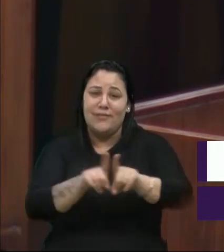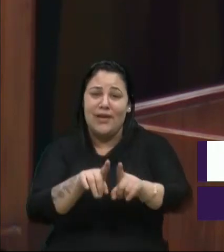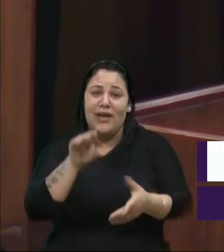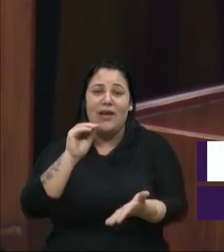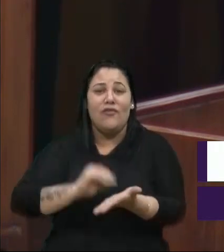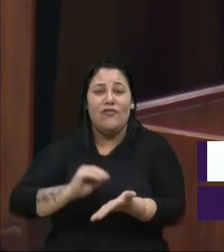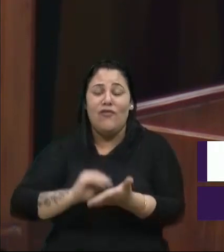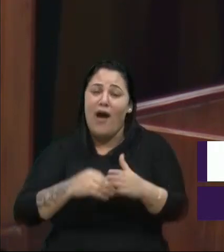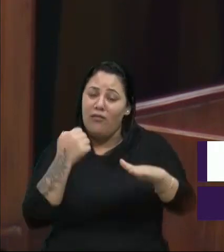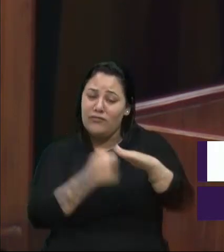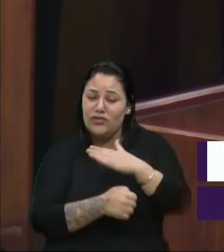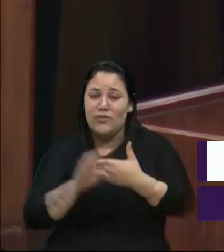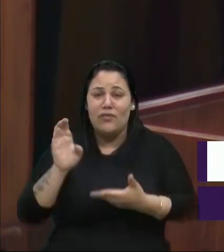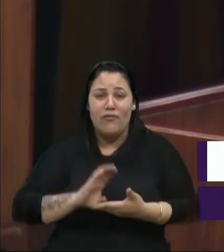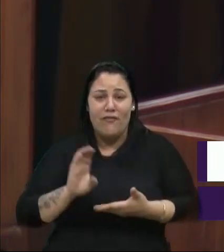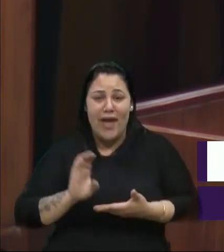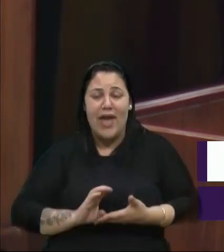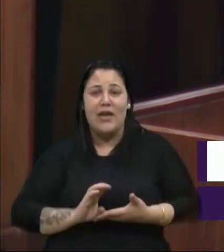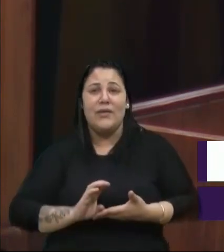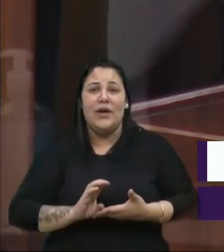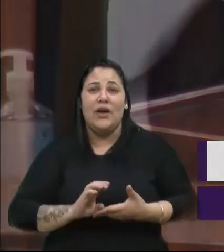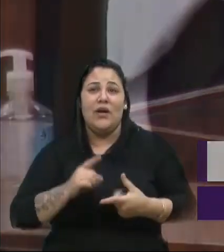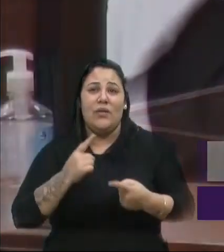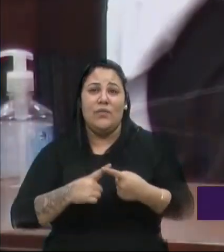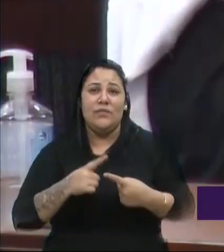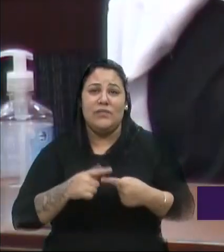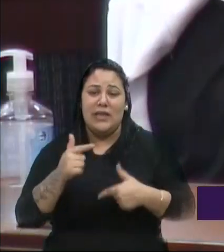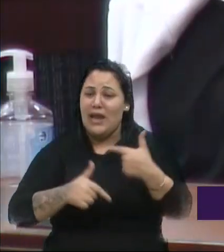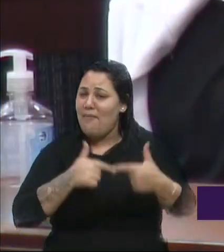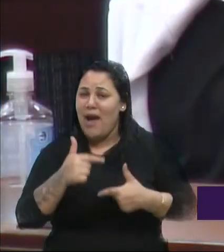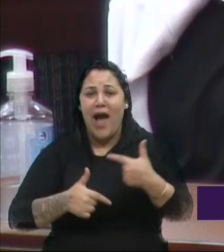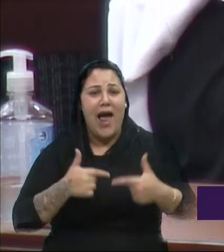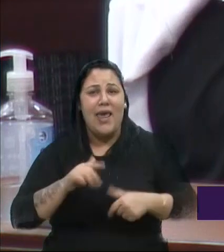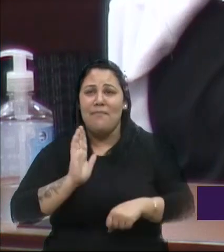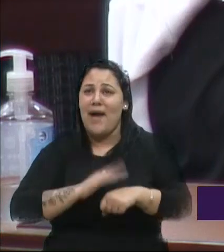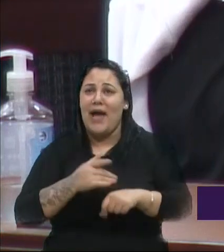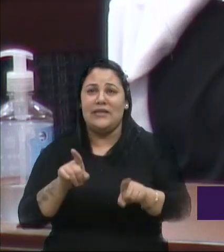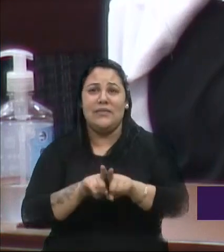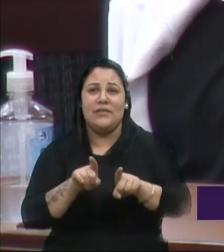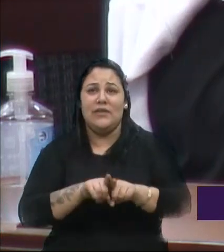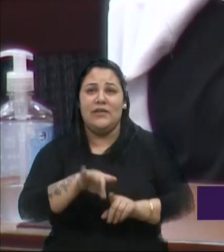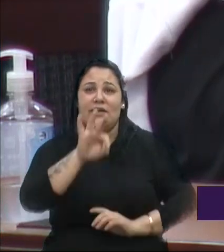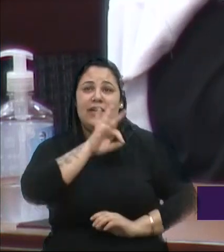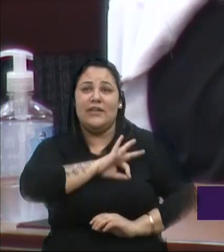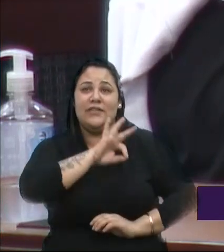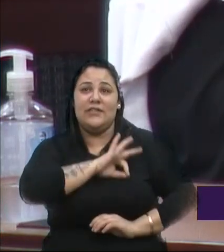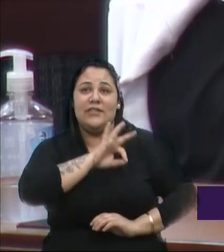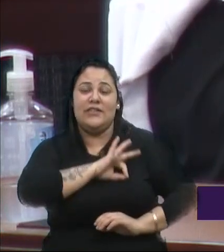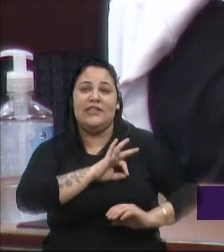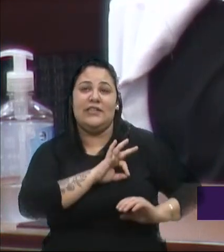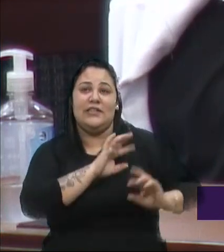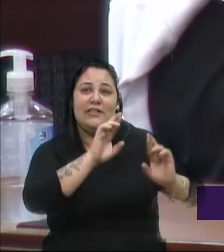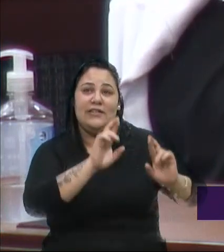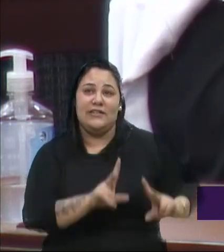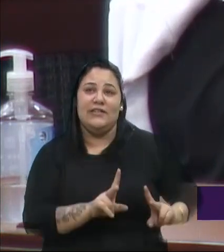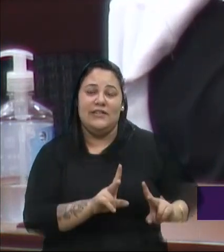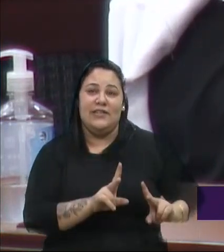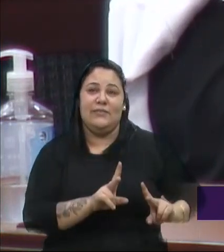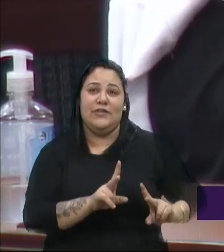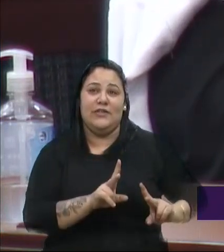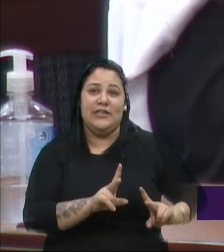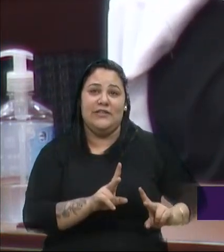de investimentos, jornada tripla e discrepância salarial. O Brasil ocupa